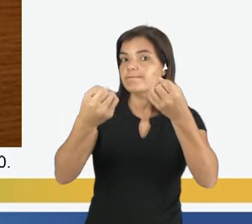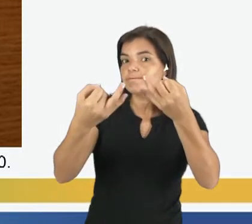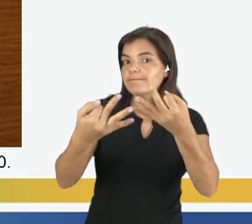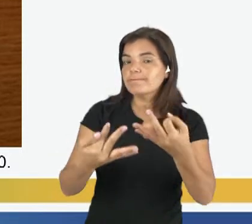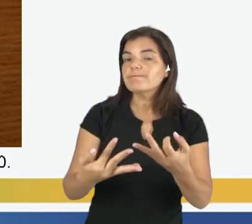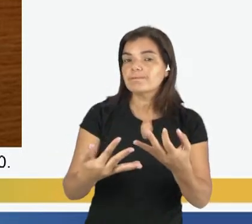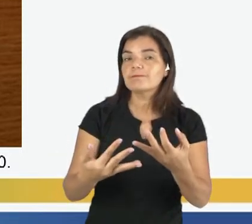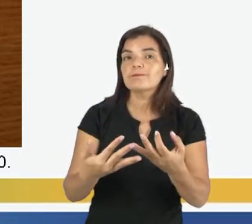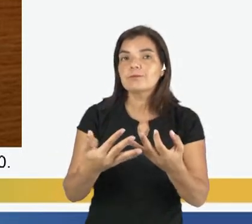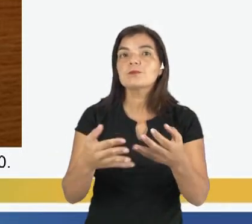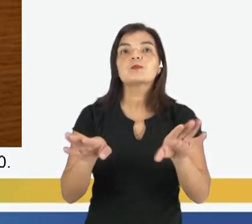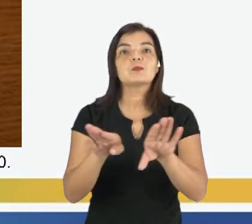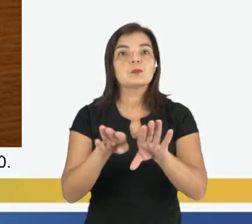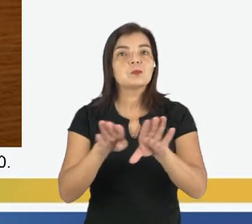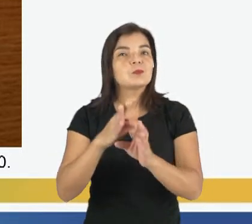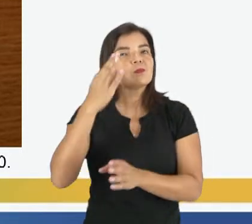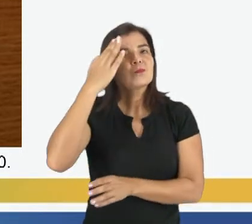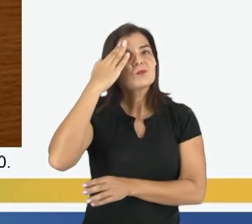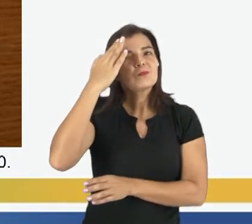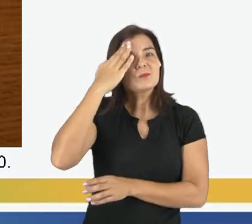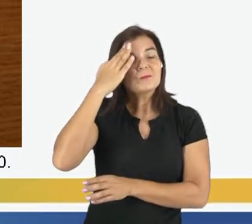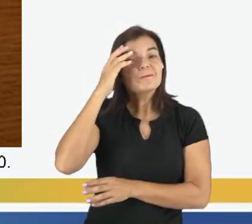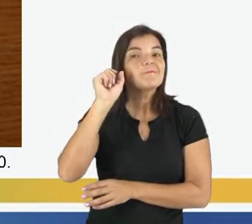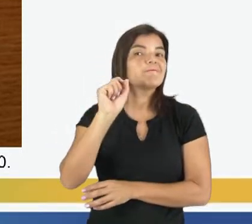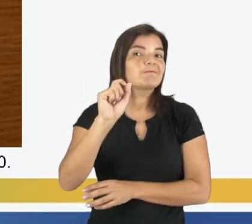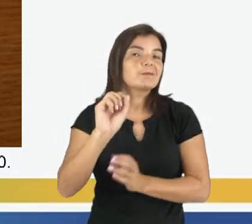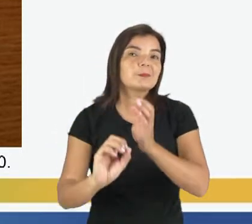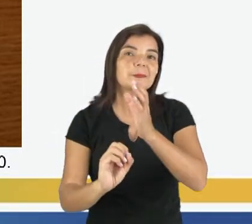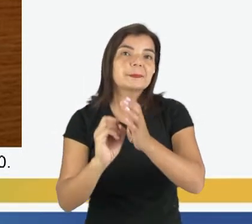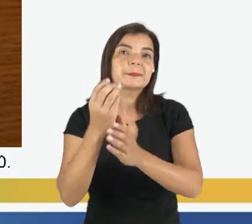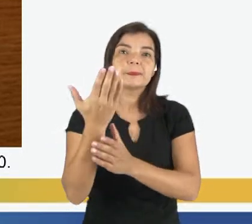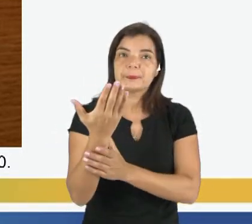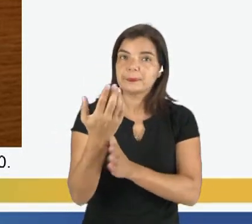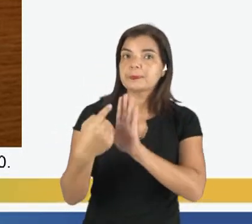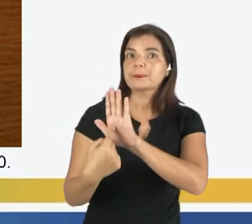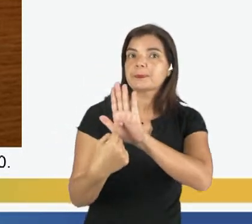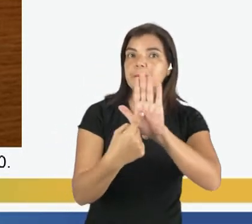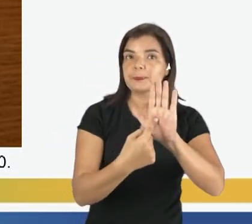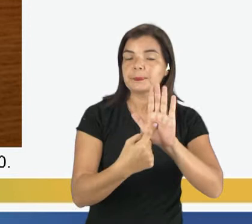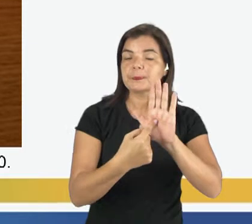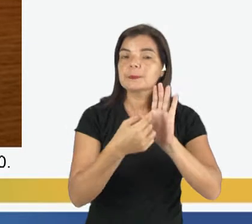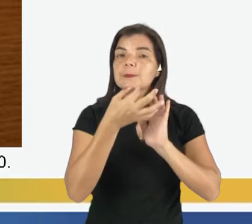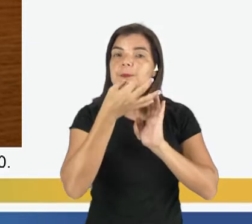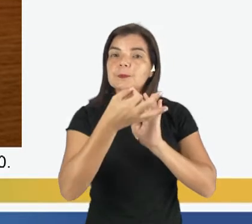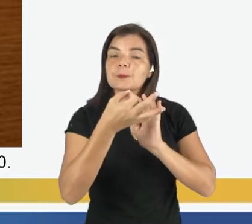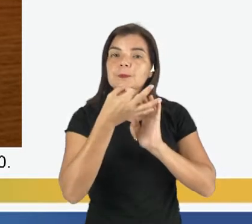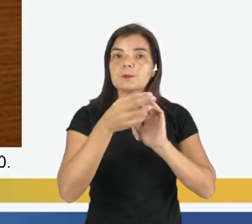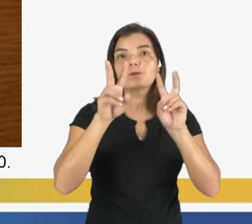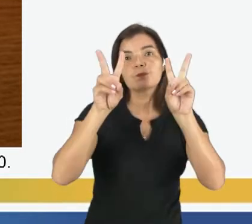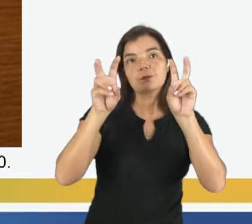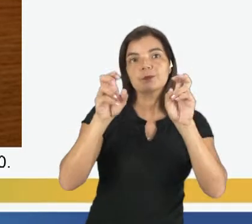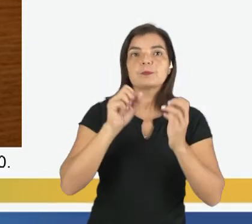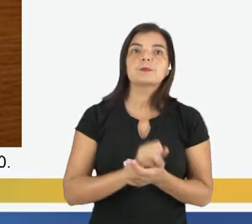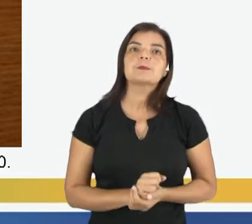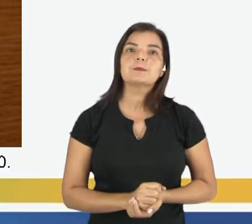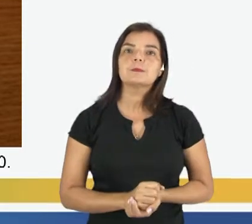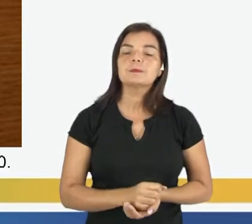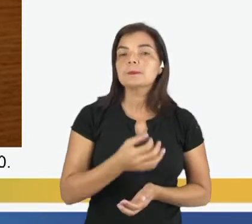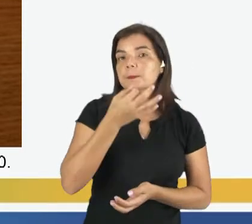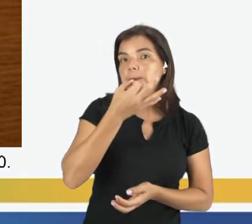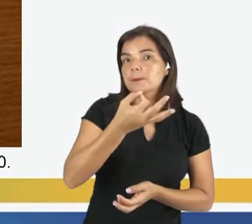Na interpretativa, são estabelecidas conexões entre os acontecimentos e apresentados comentários sobre eles.